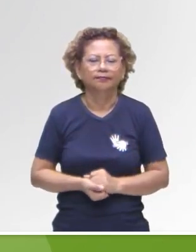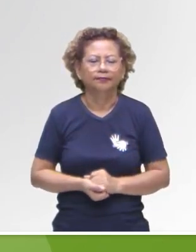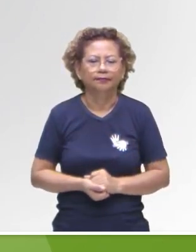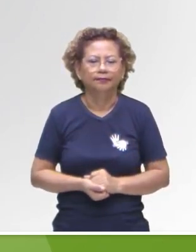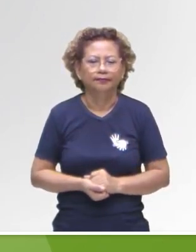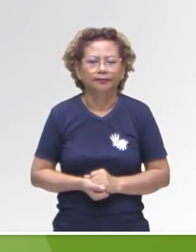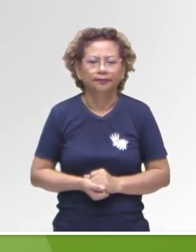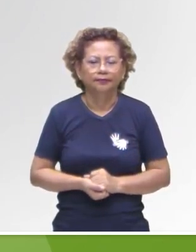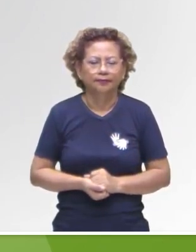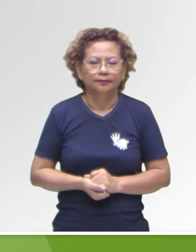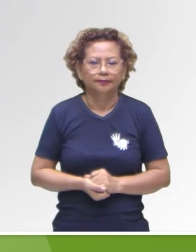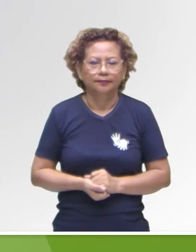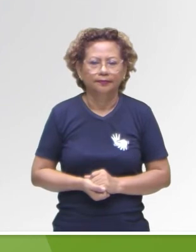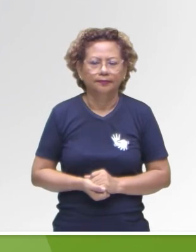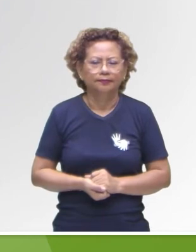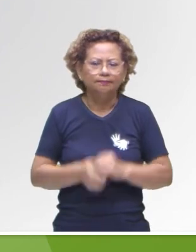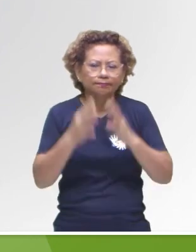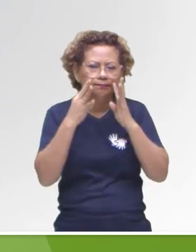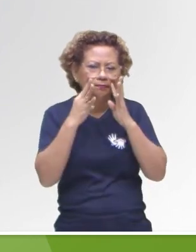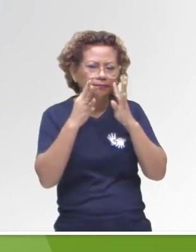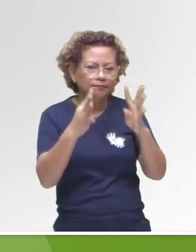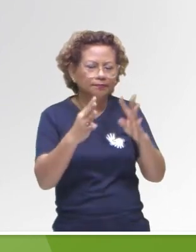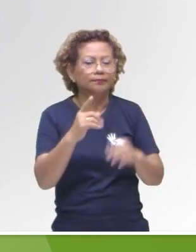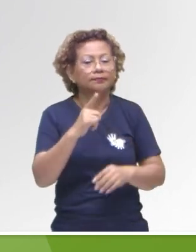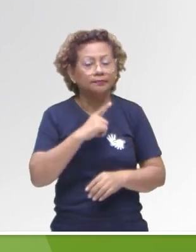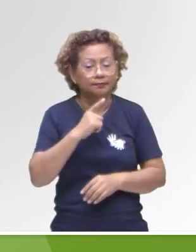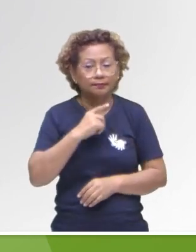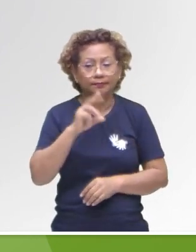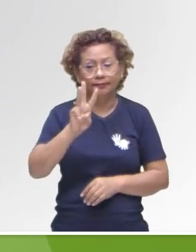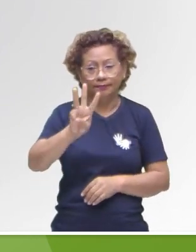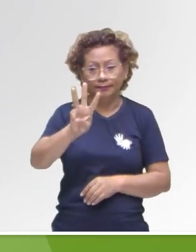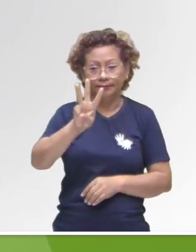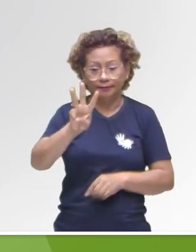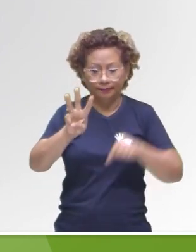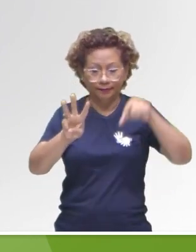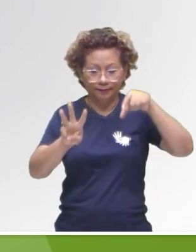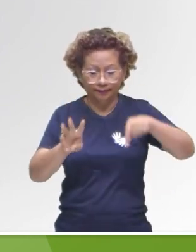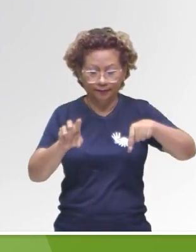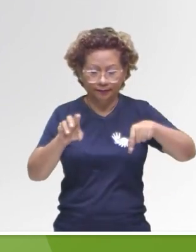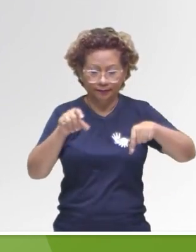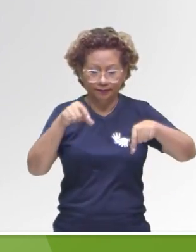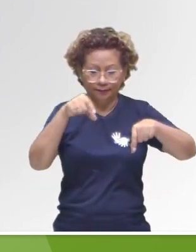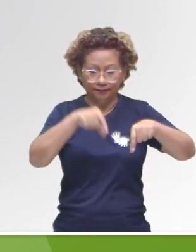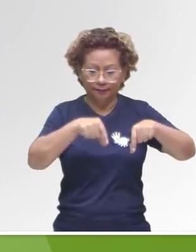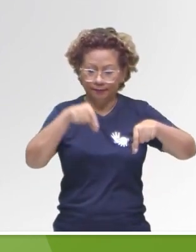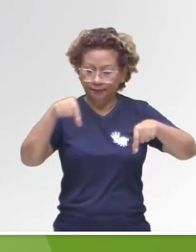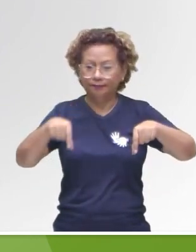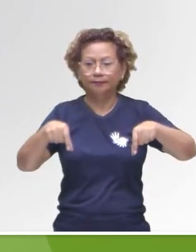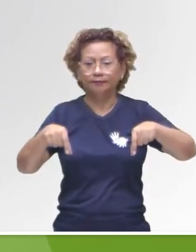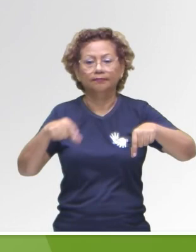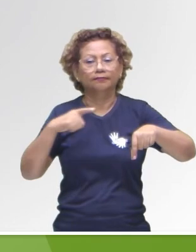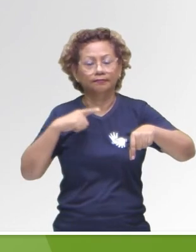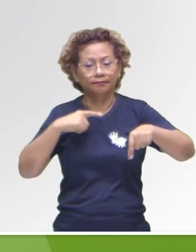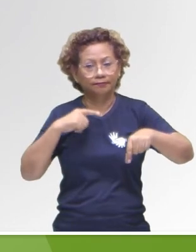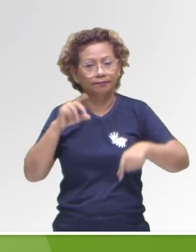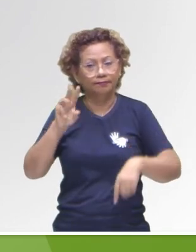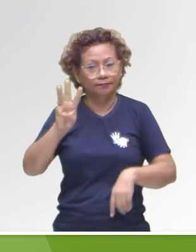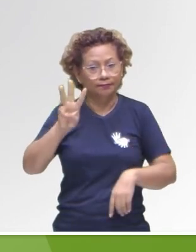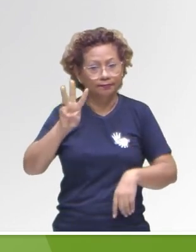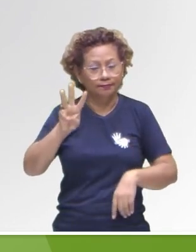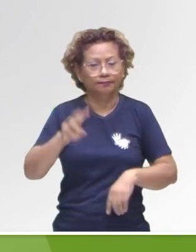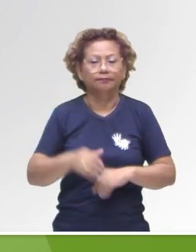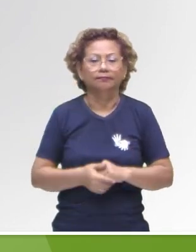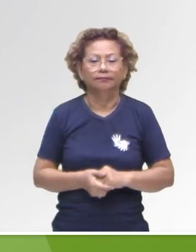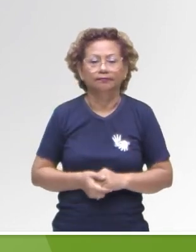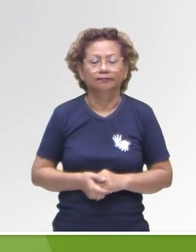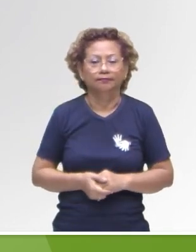pessoal, que a gente tem aqui 3 capacitores. Então eu não posso usar aquela equação lá para 2